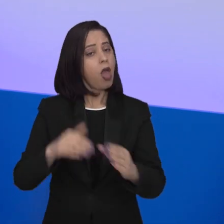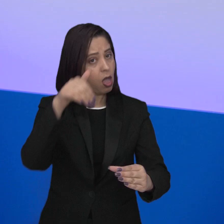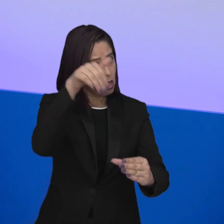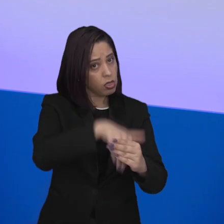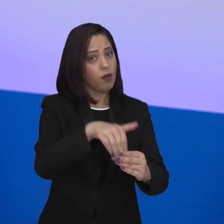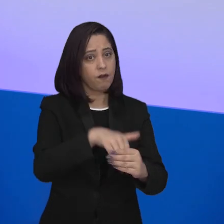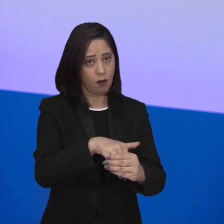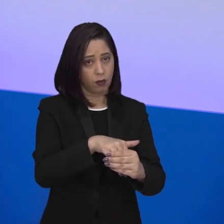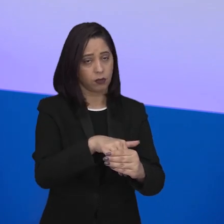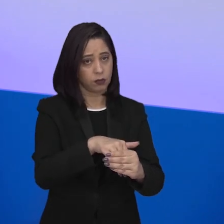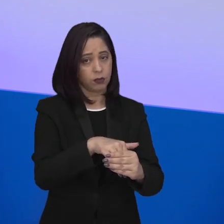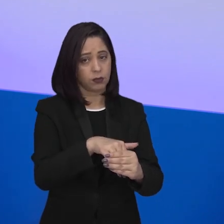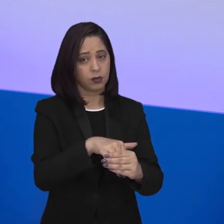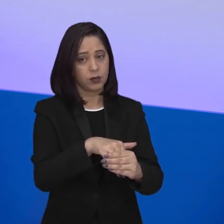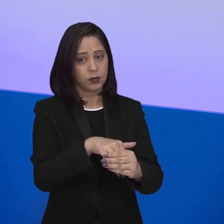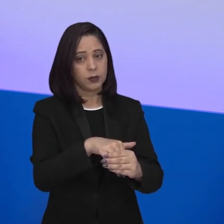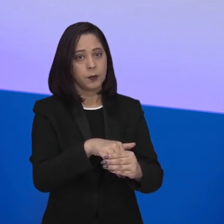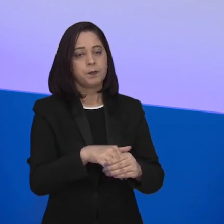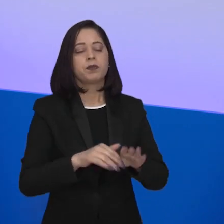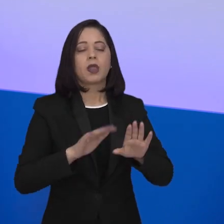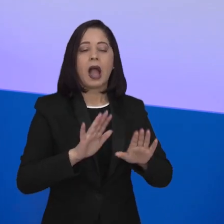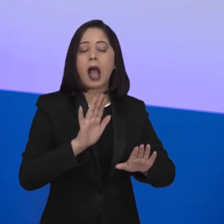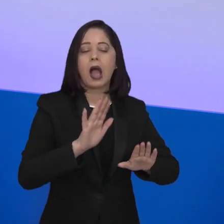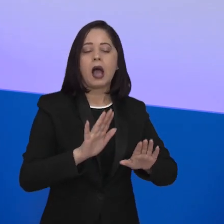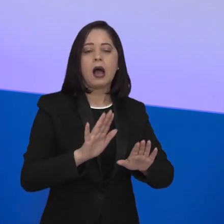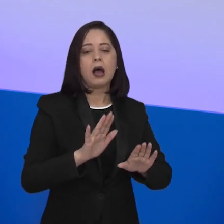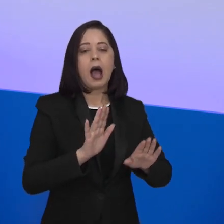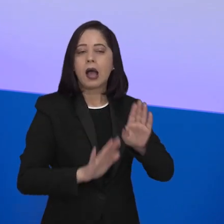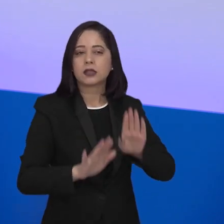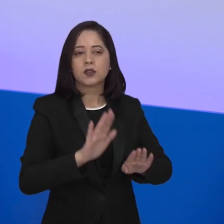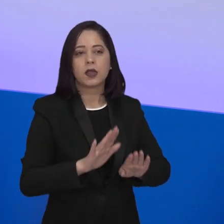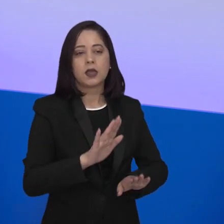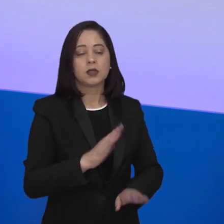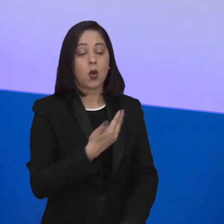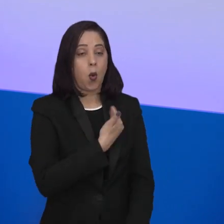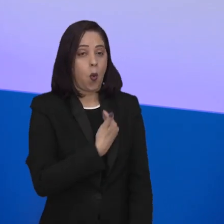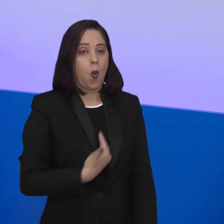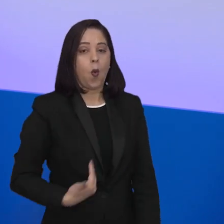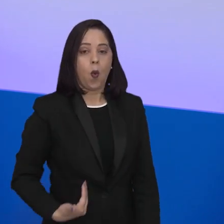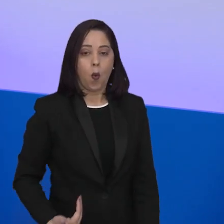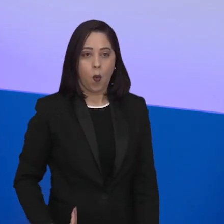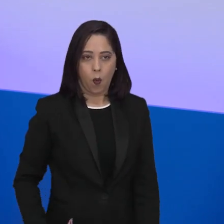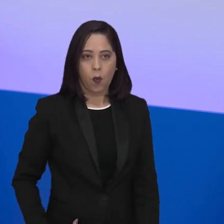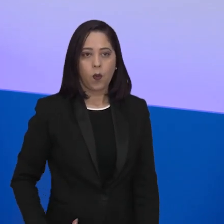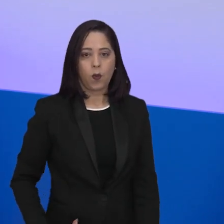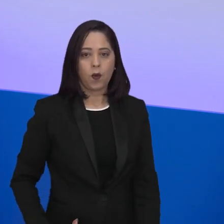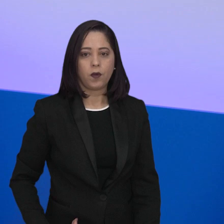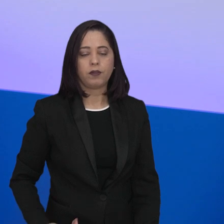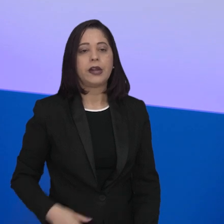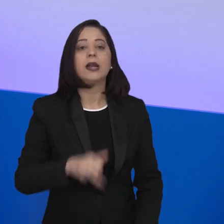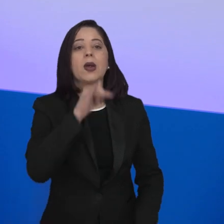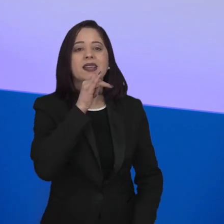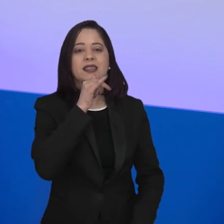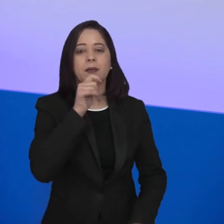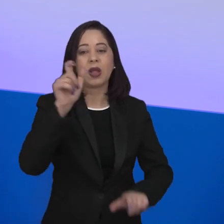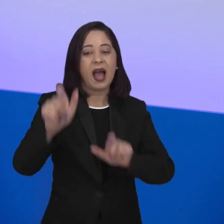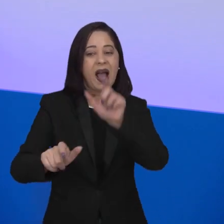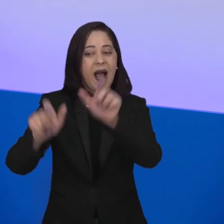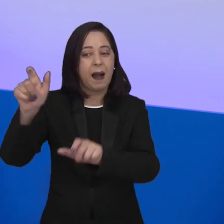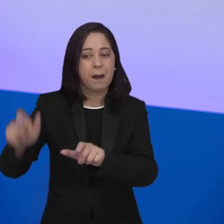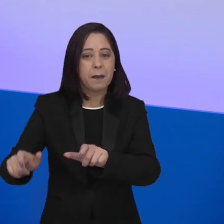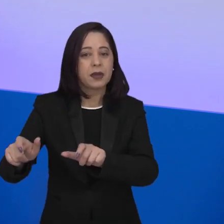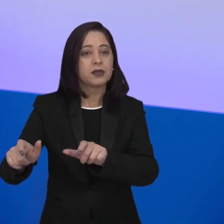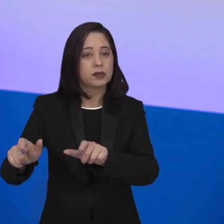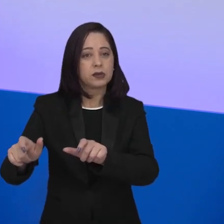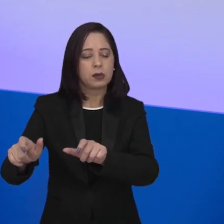nós temos, quando existe uma eleição, o poder público se movimentando para viabilizar, por exemplo, o transporte